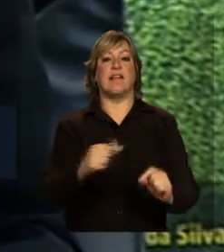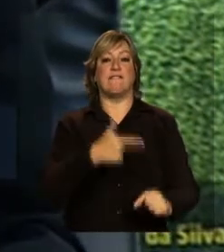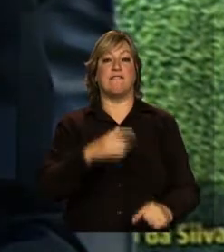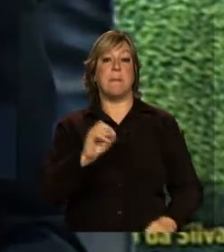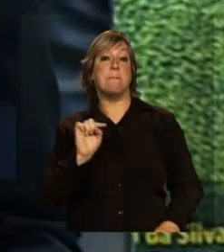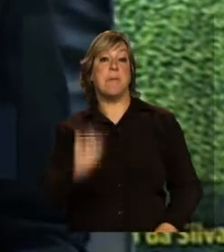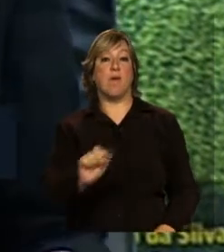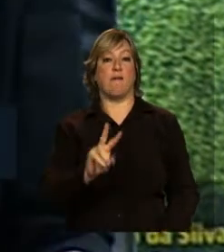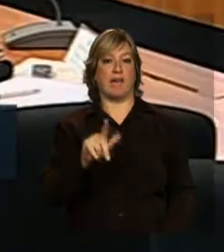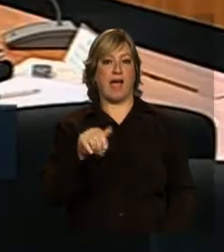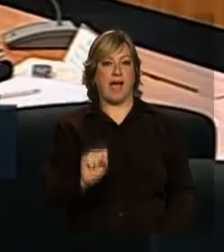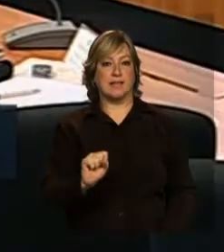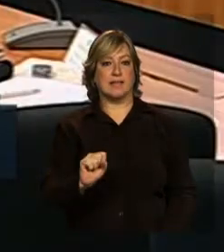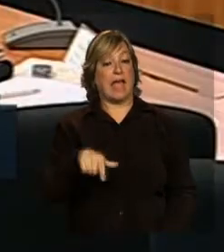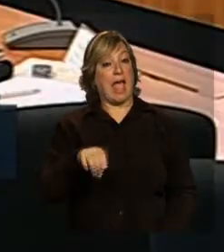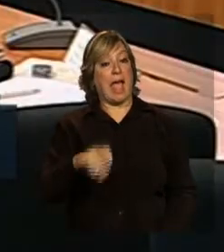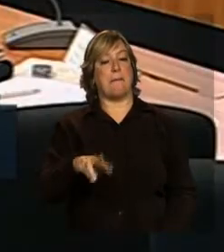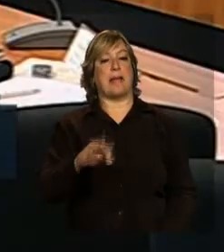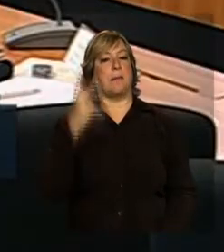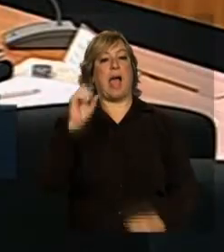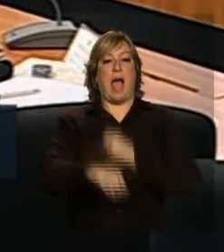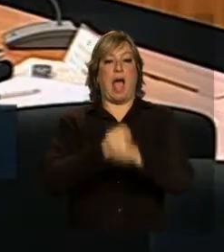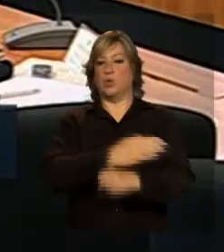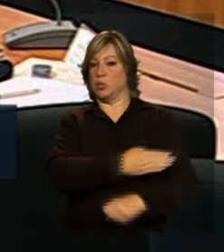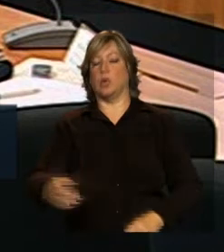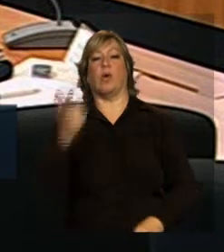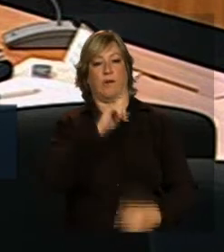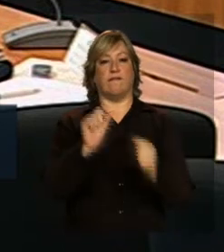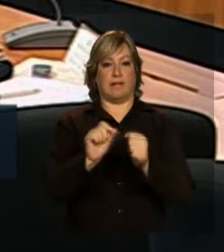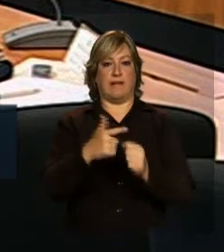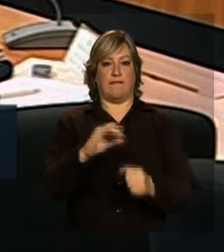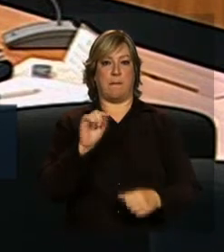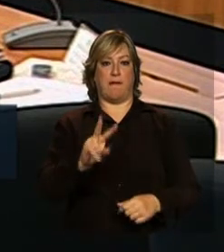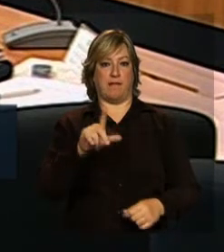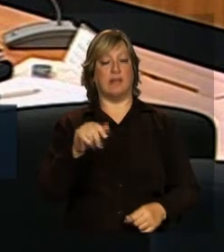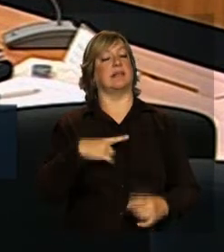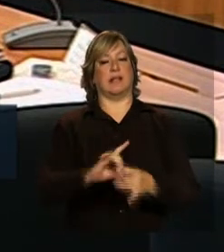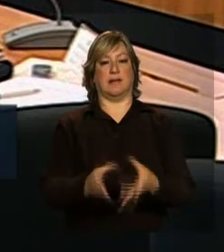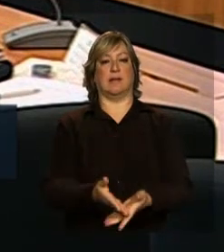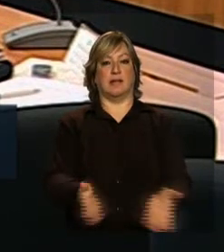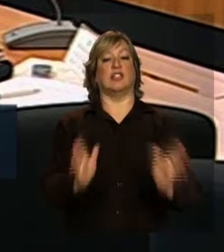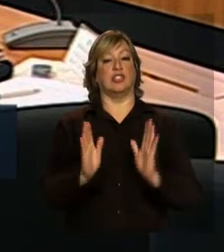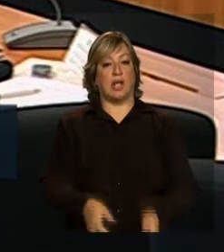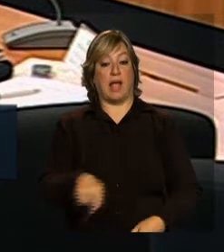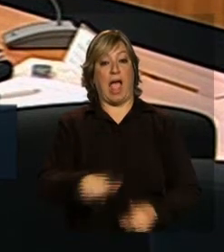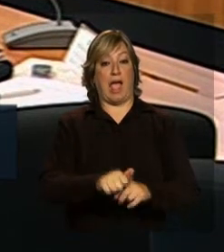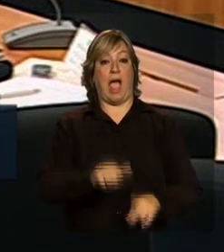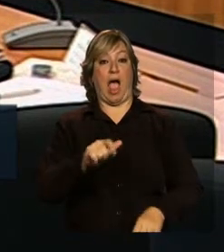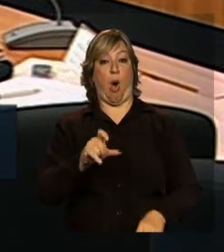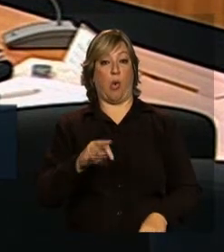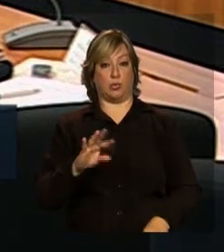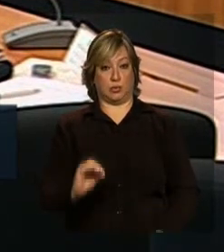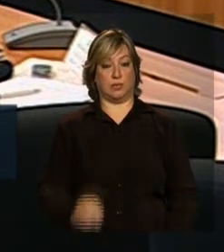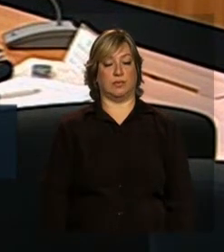mil vagas, era uma meta para o ano inteiro, e nós criamos as 20 mil vagas que estão disponíveis já no mês de agosto.